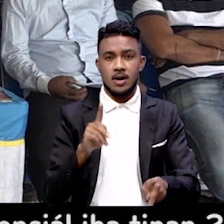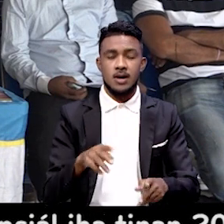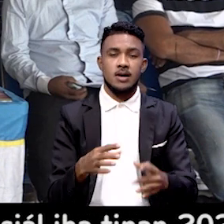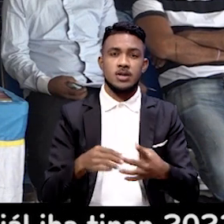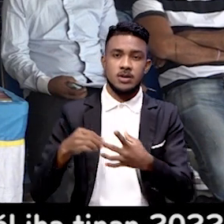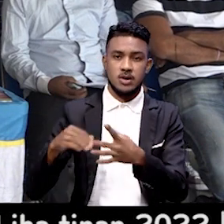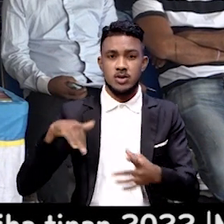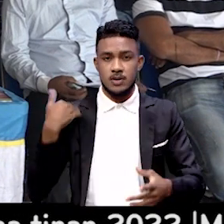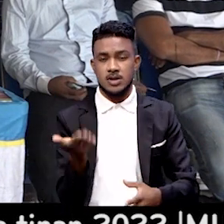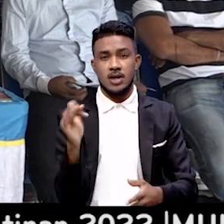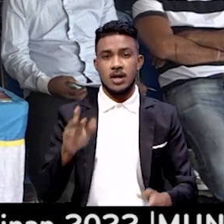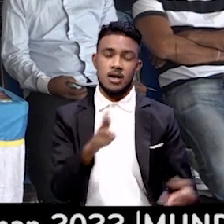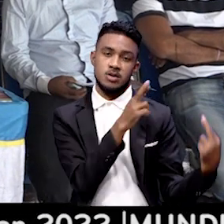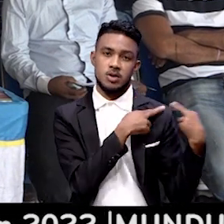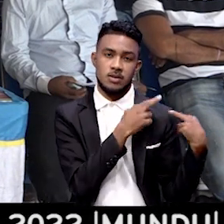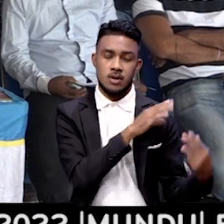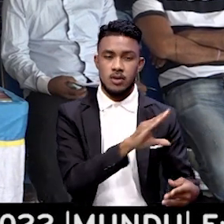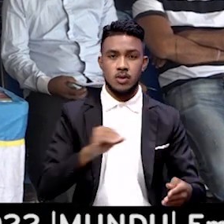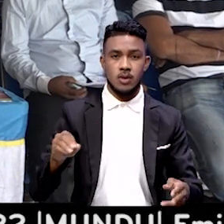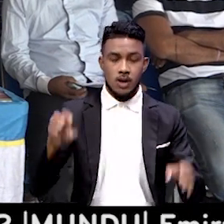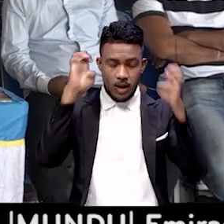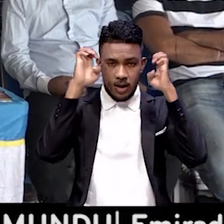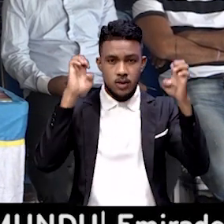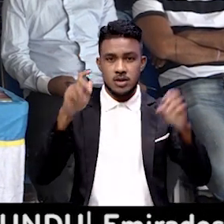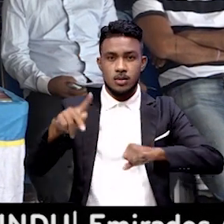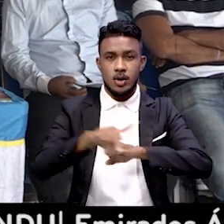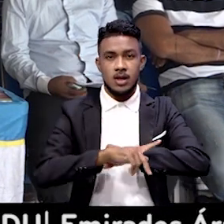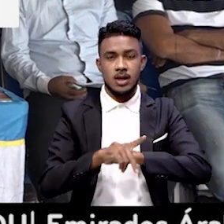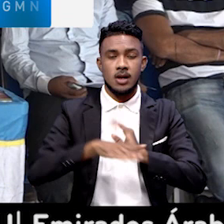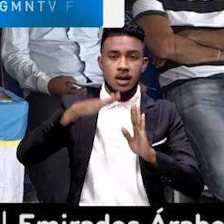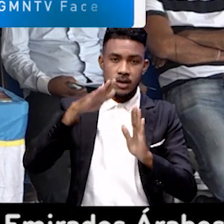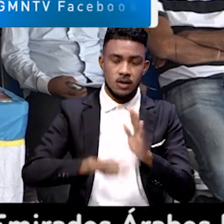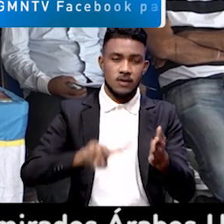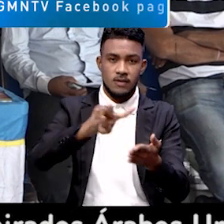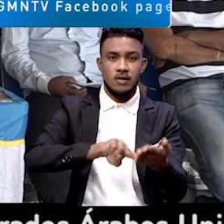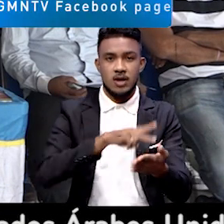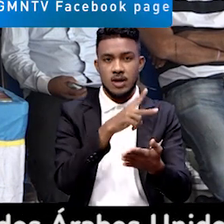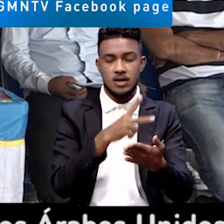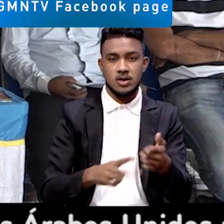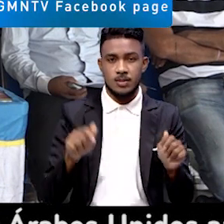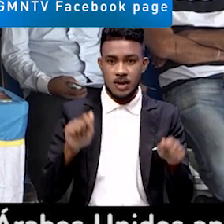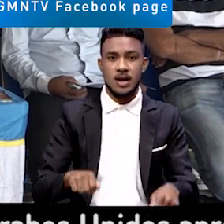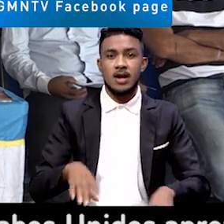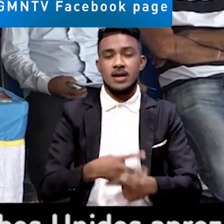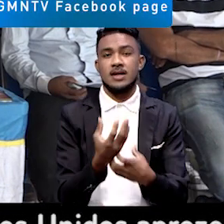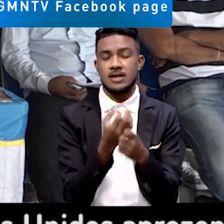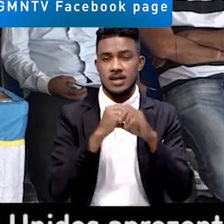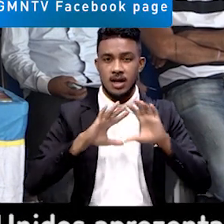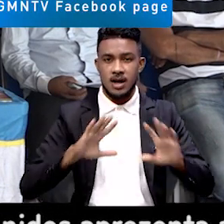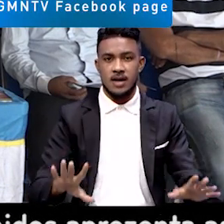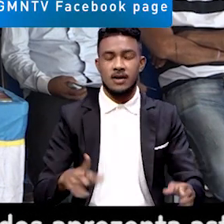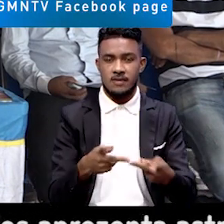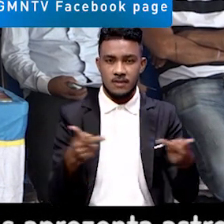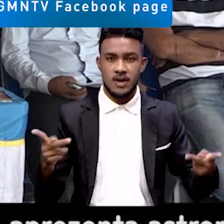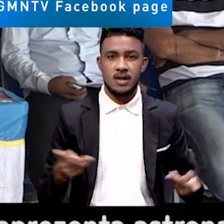de responsabilidade, na educação política, pode evitar atos violentos ne bebe estraga ambiente e democracia